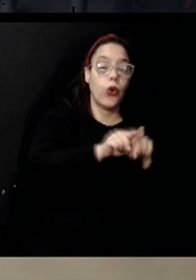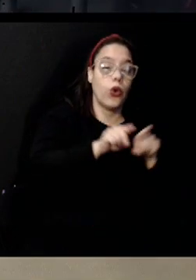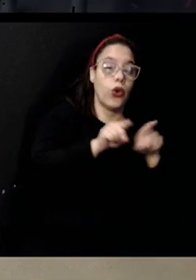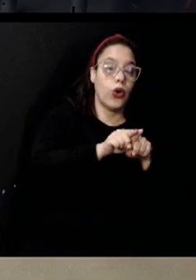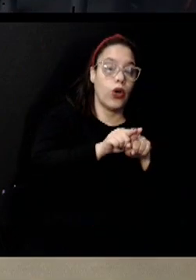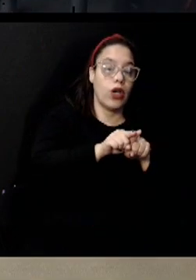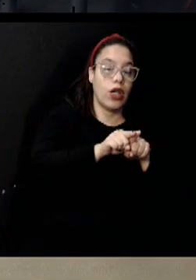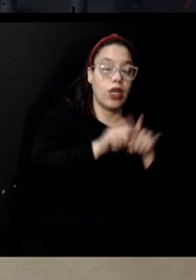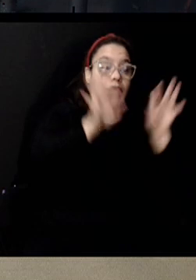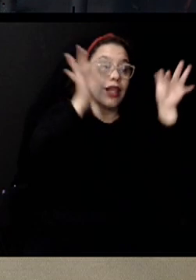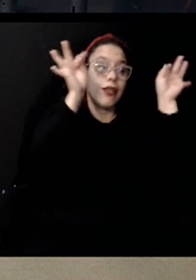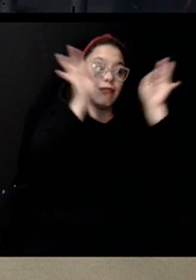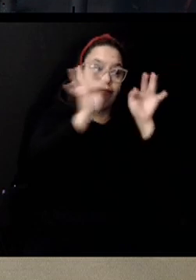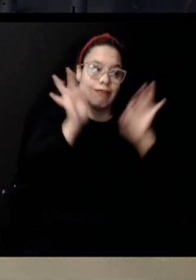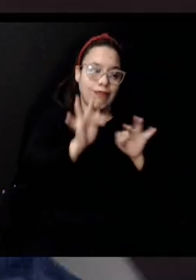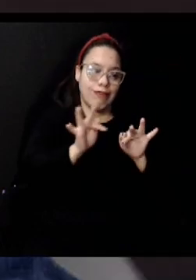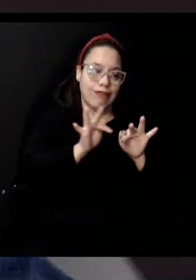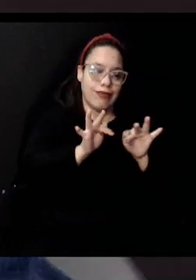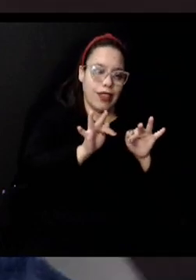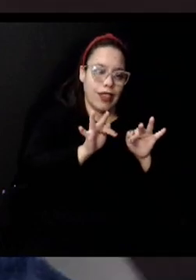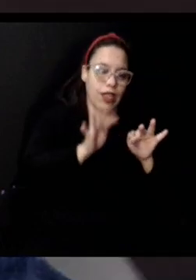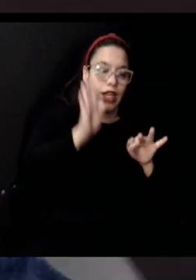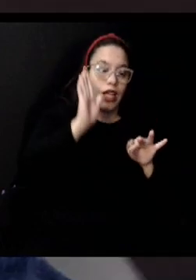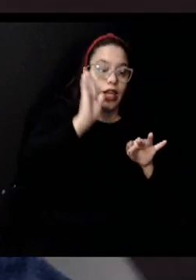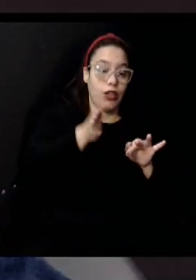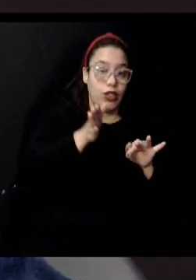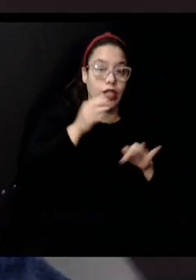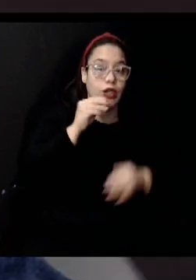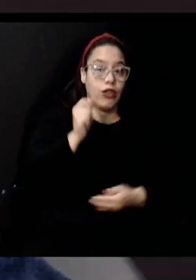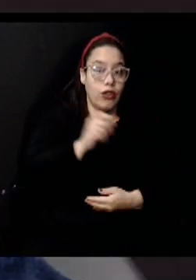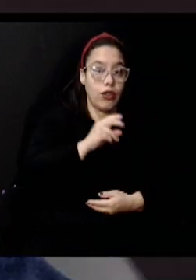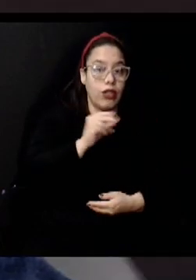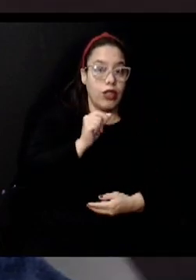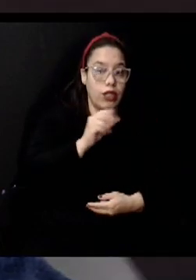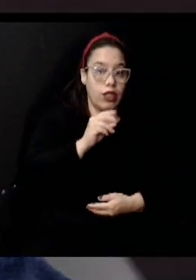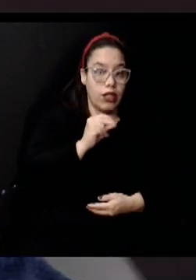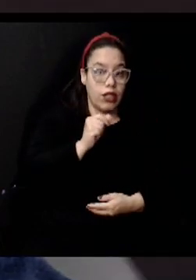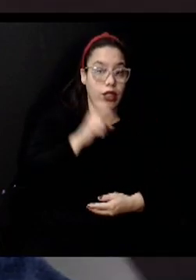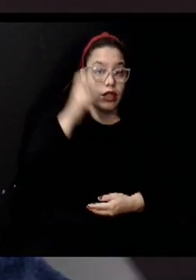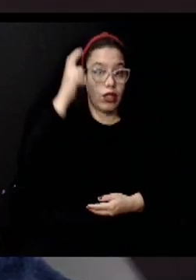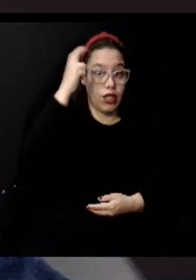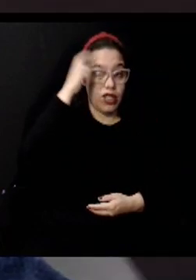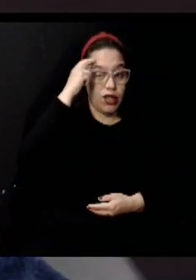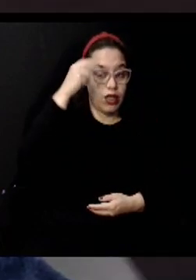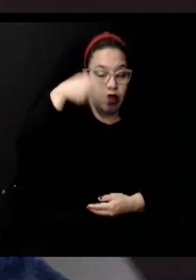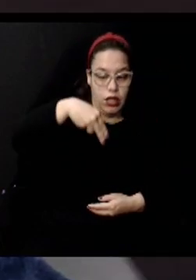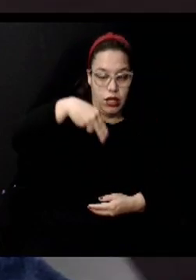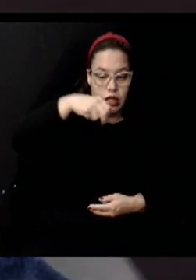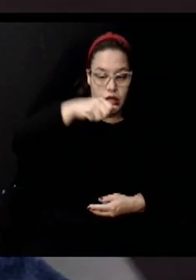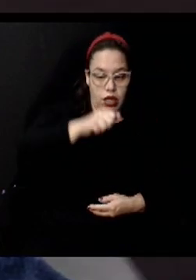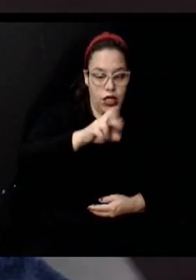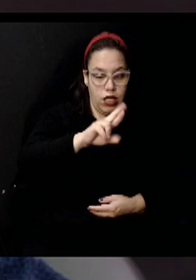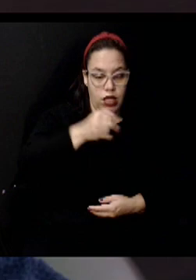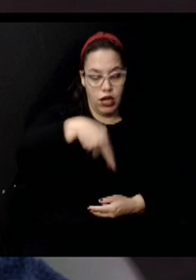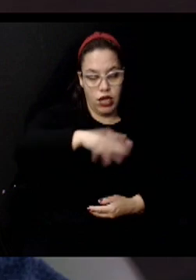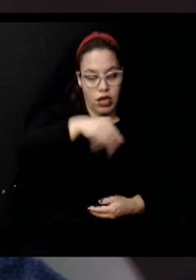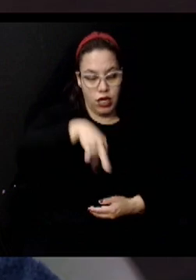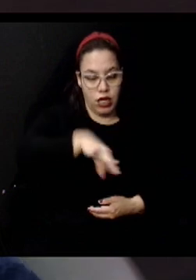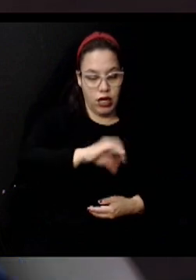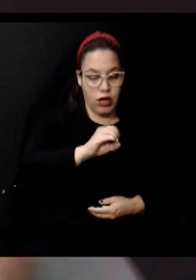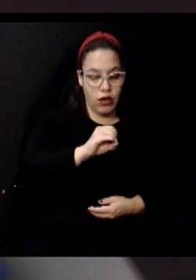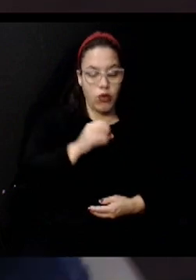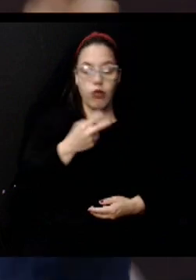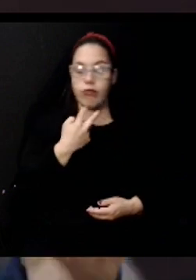felicidade ultimamente, já há Aham. um tempo, né, a cultura do narcisismo junto com a ditadura da felicidade. Você não